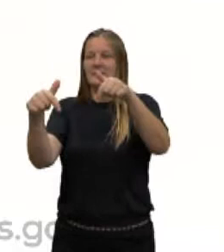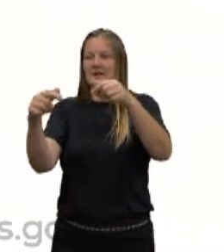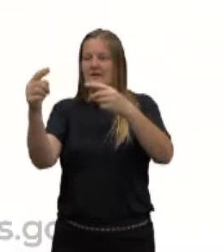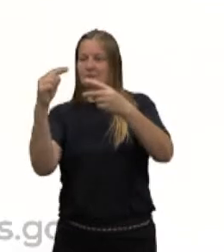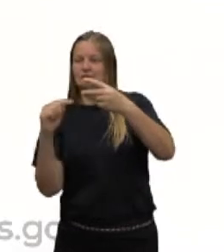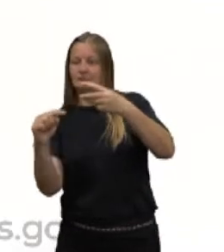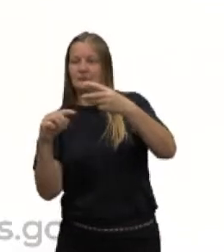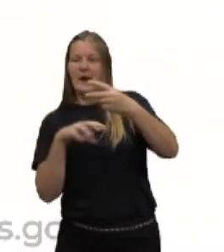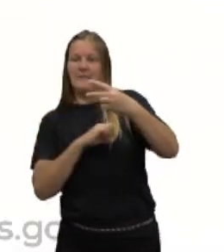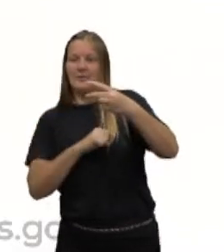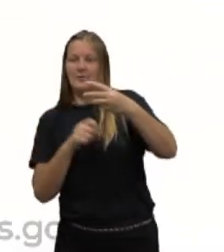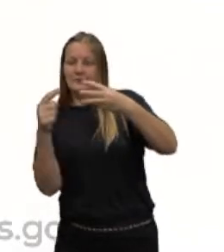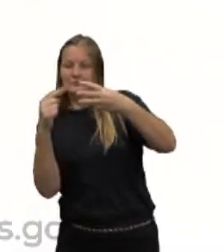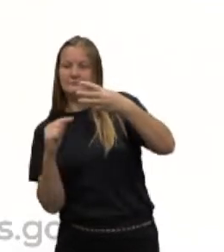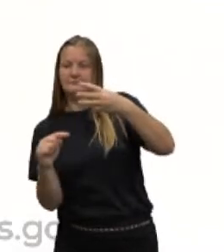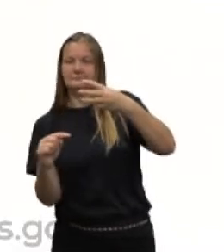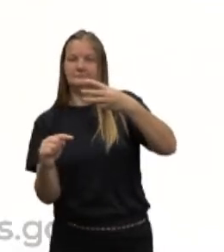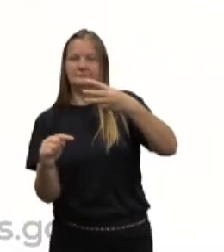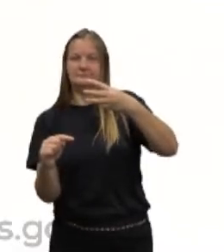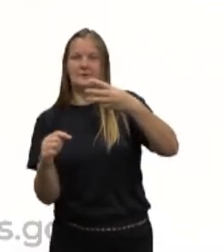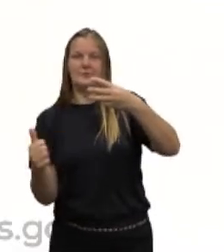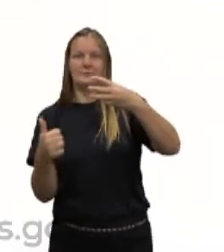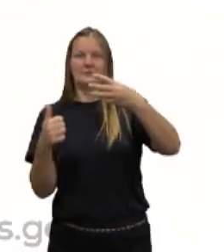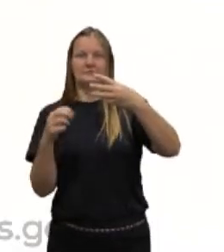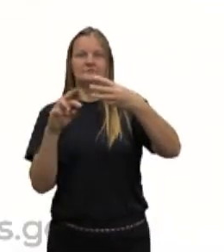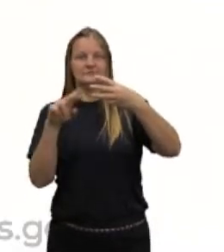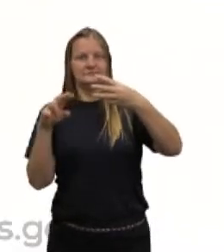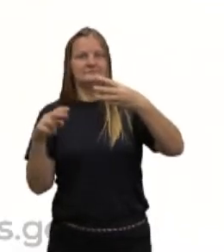ponto comum aí, Isso. né? Elas têm